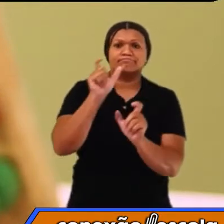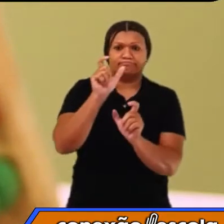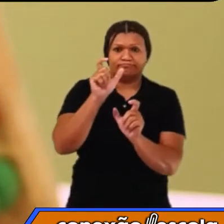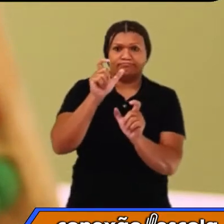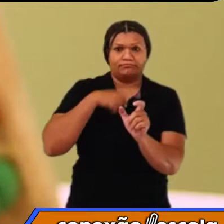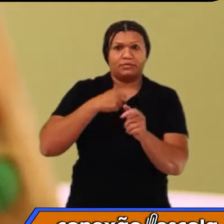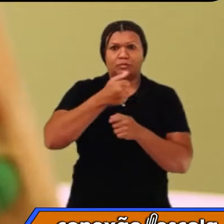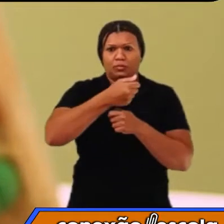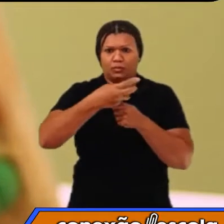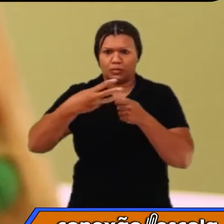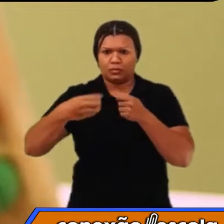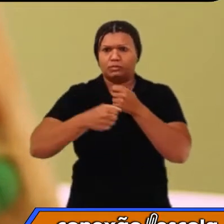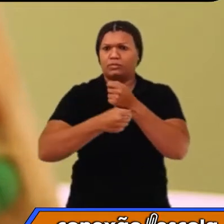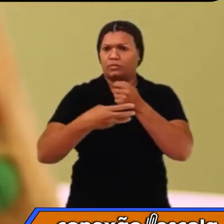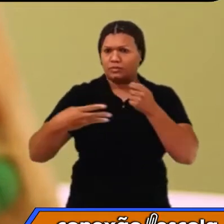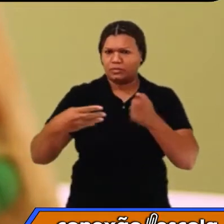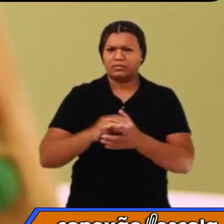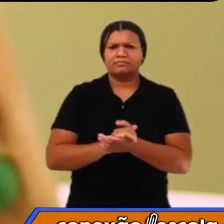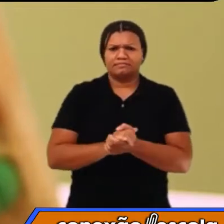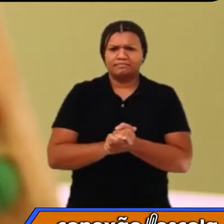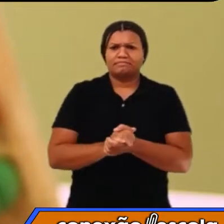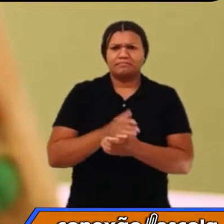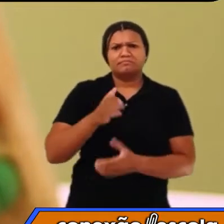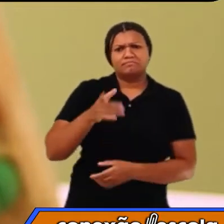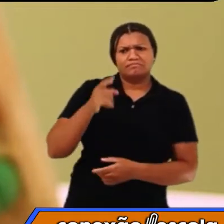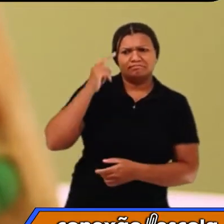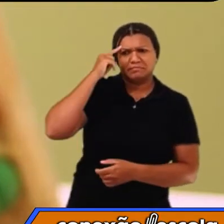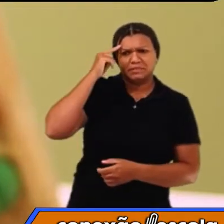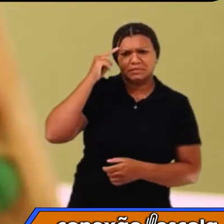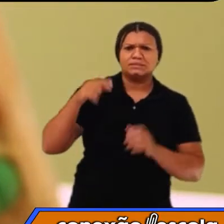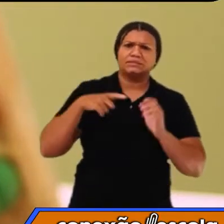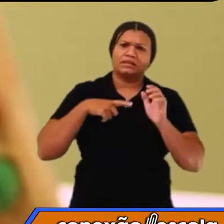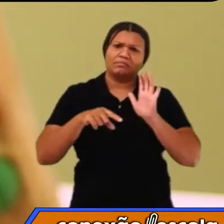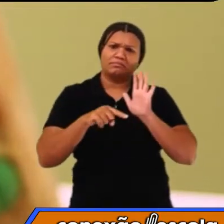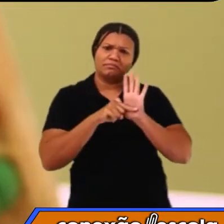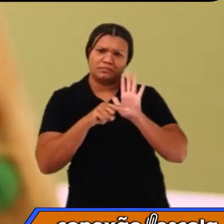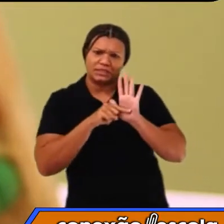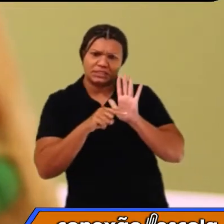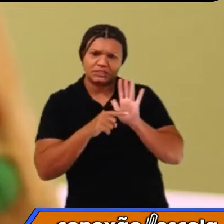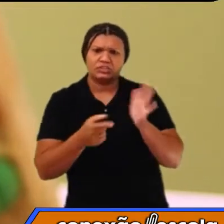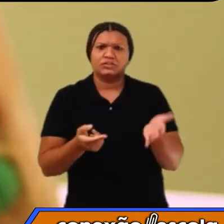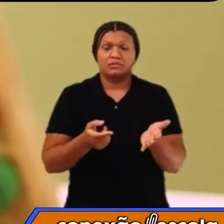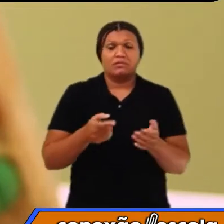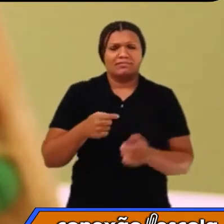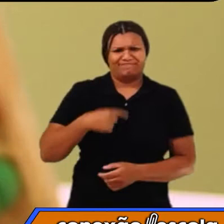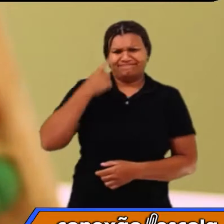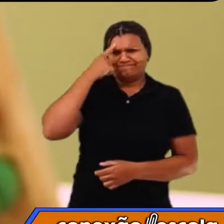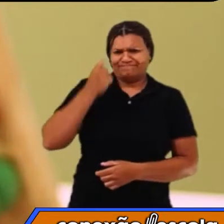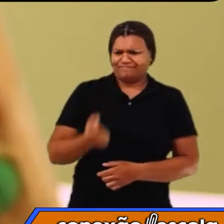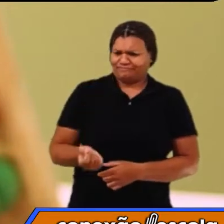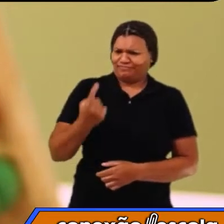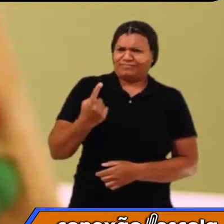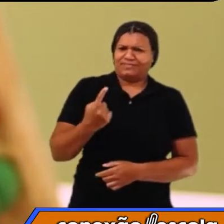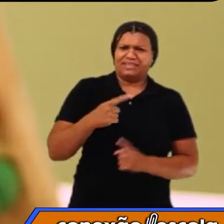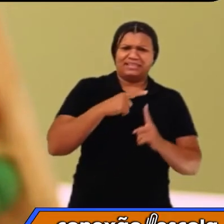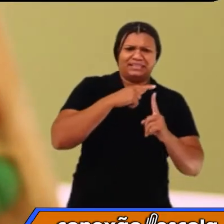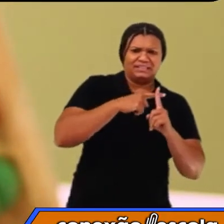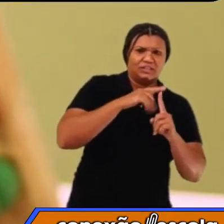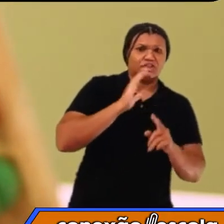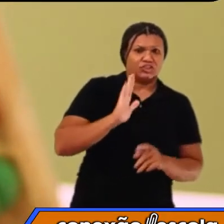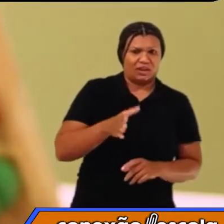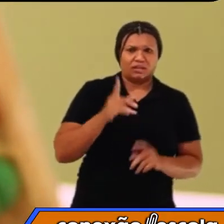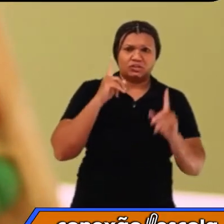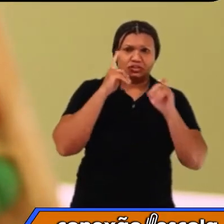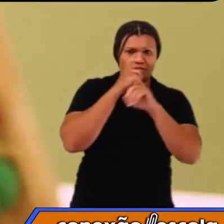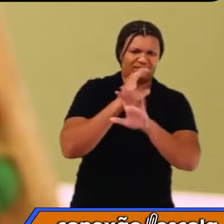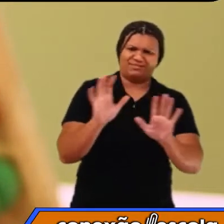fracionário e coisa hein professor já com expoente positivo a gente já tem dificuldade tem nada Vamos lá vai